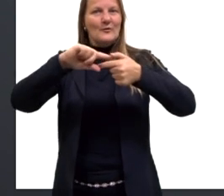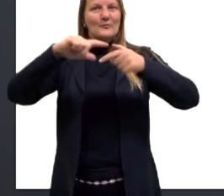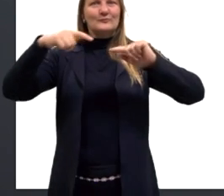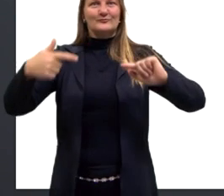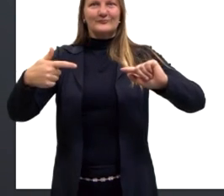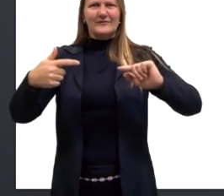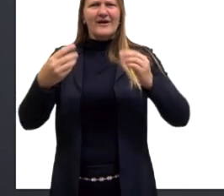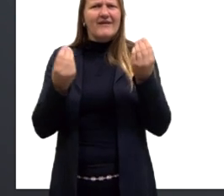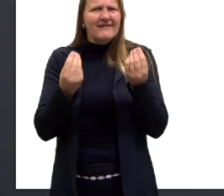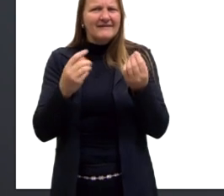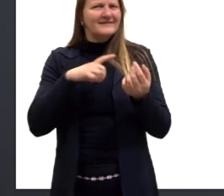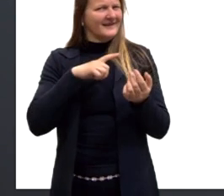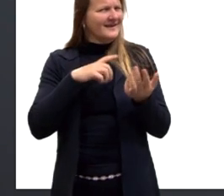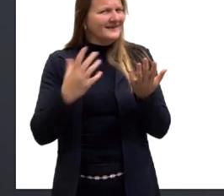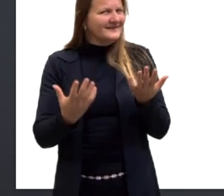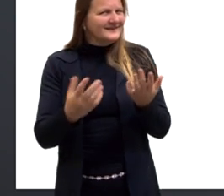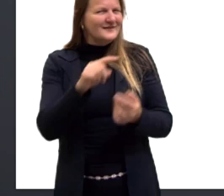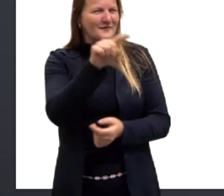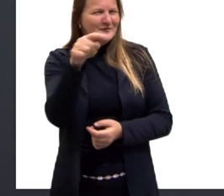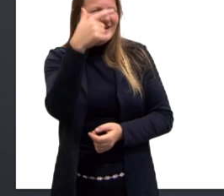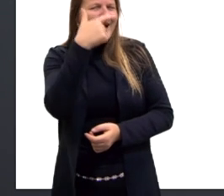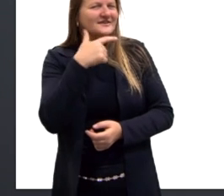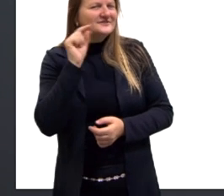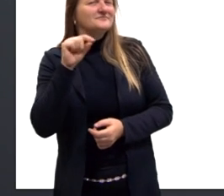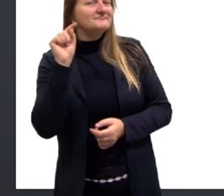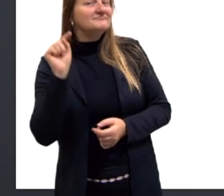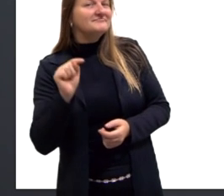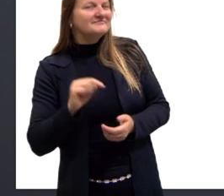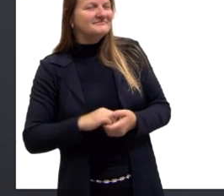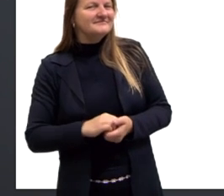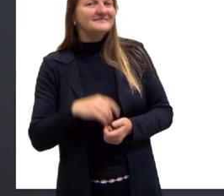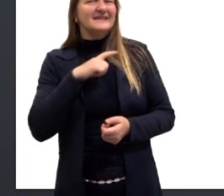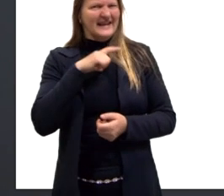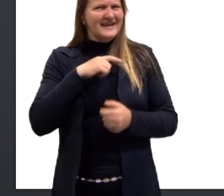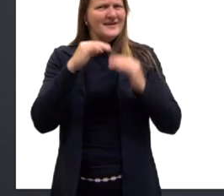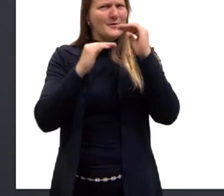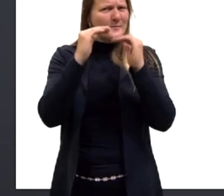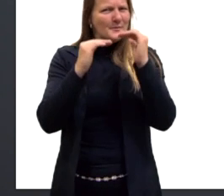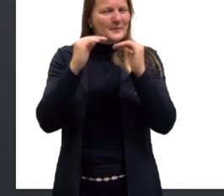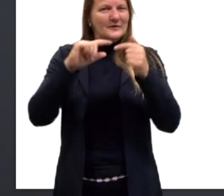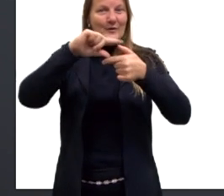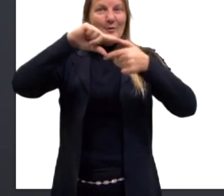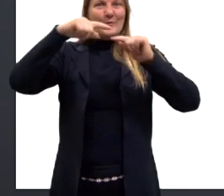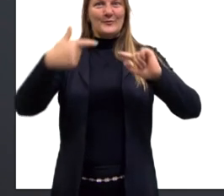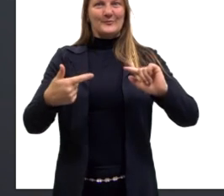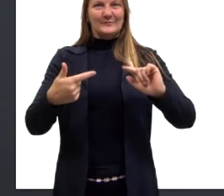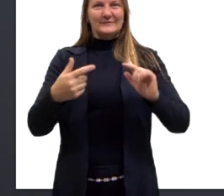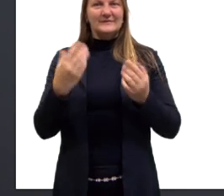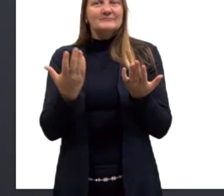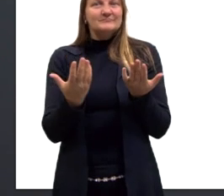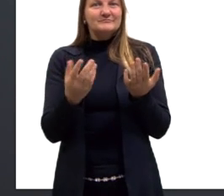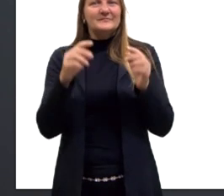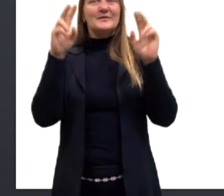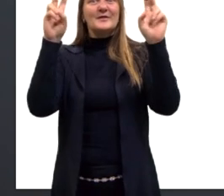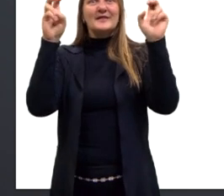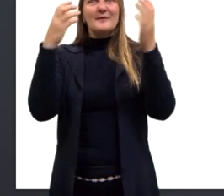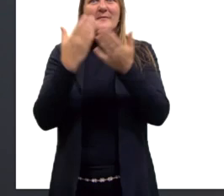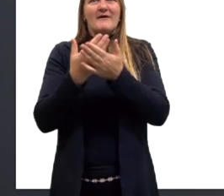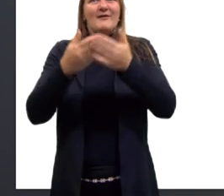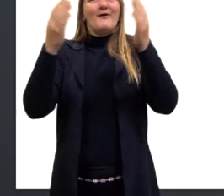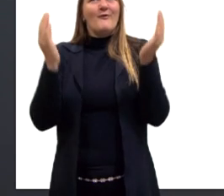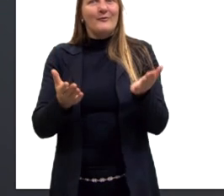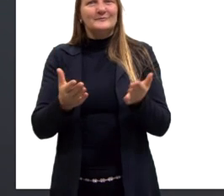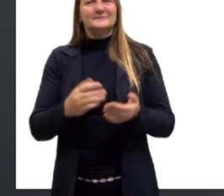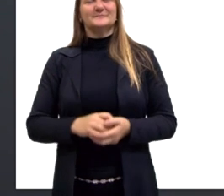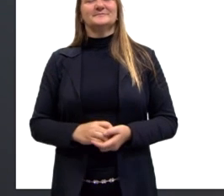geometria E aí gente o quê que vocês acham pra que existe proporção na geometria Esse é o tema da nossa